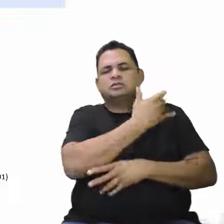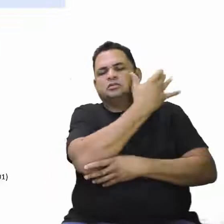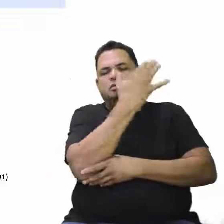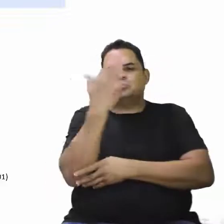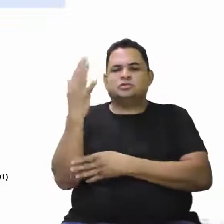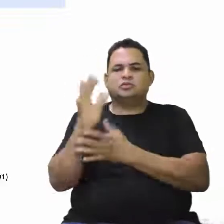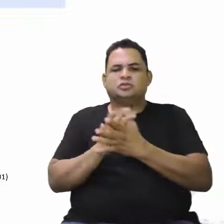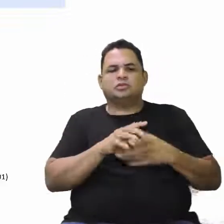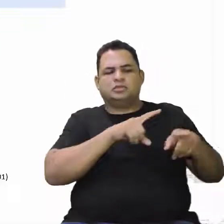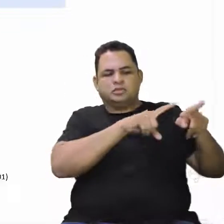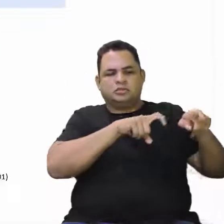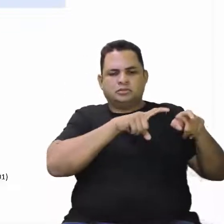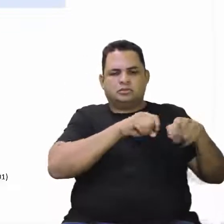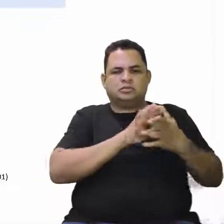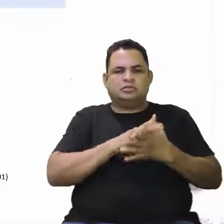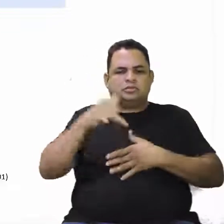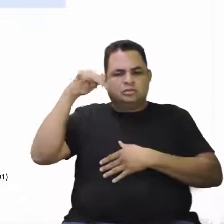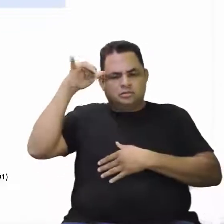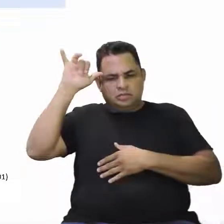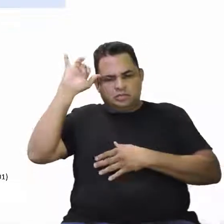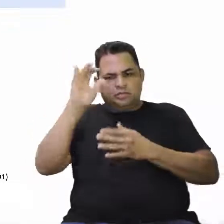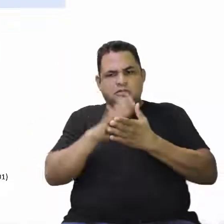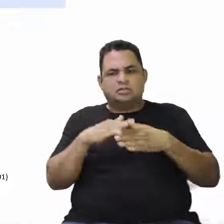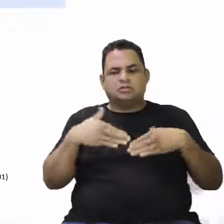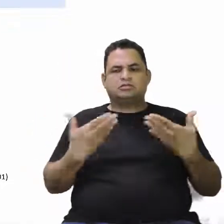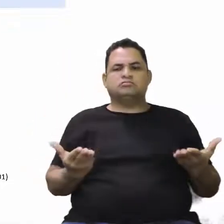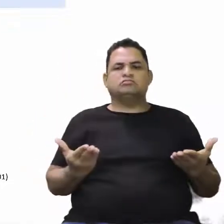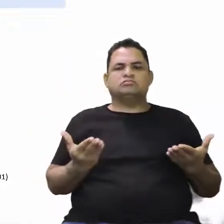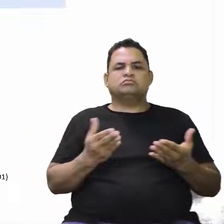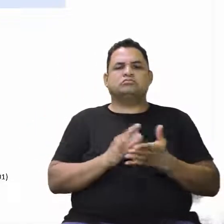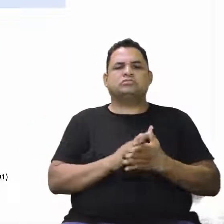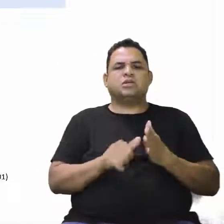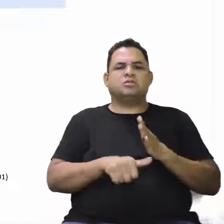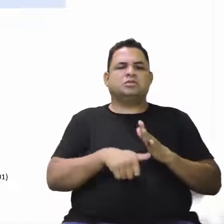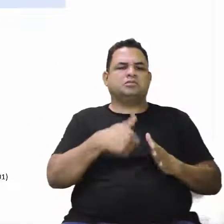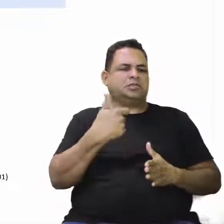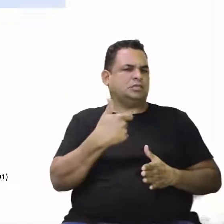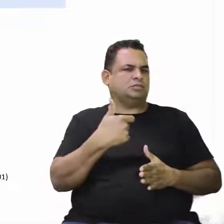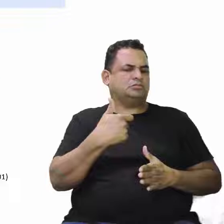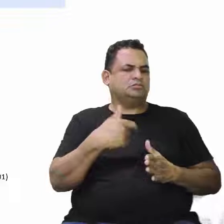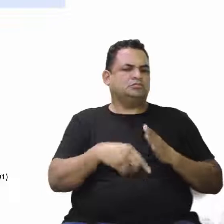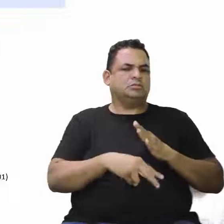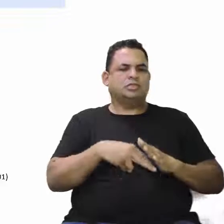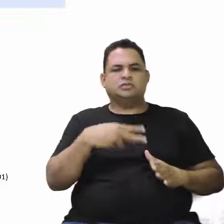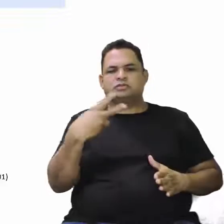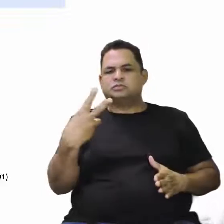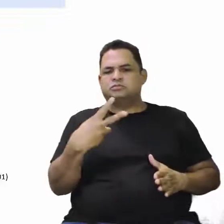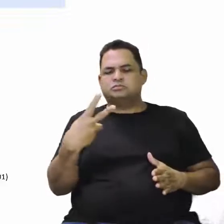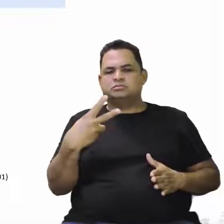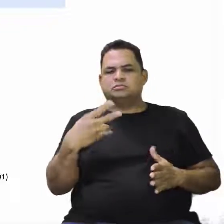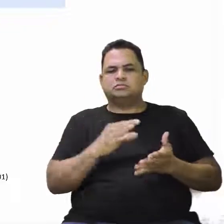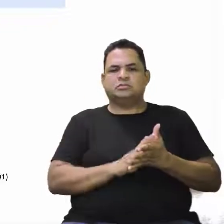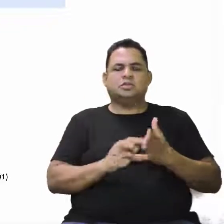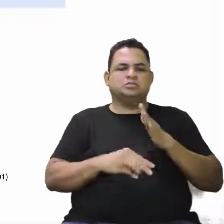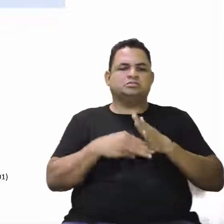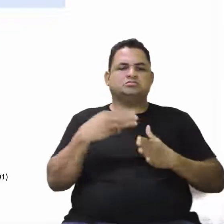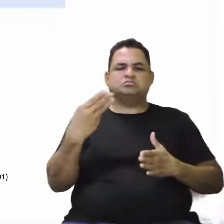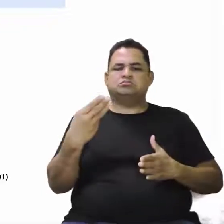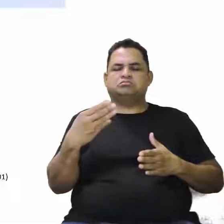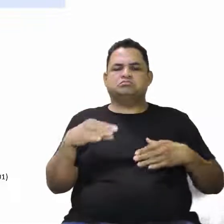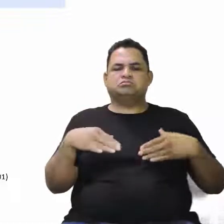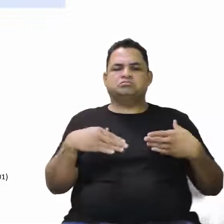vegetal, agricultura, pecuária? E aí, galera, é o primário? É o secundário? É o